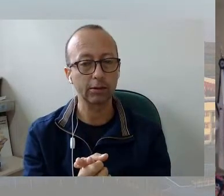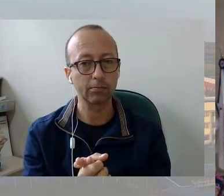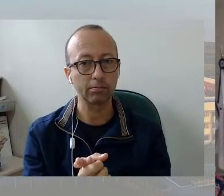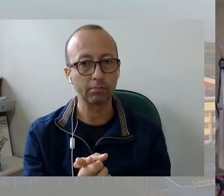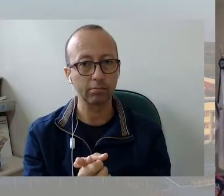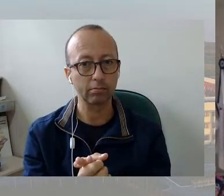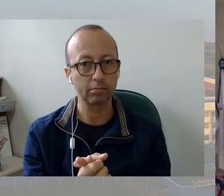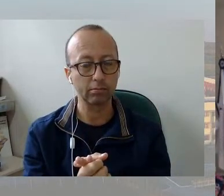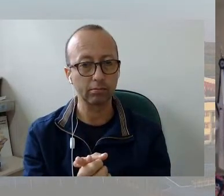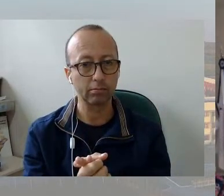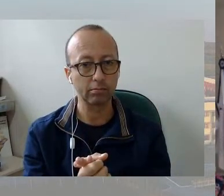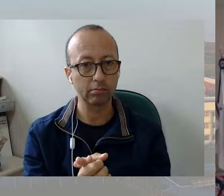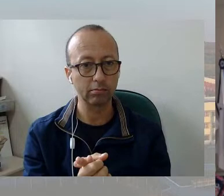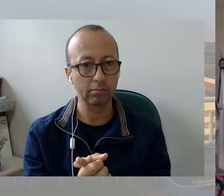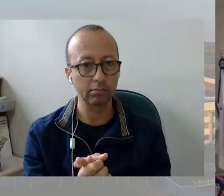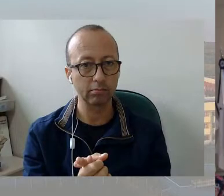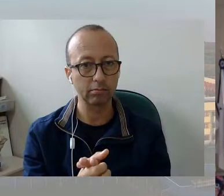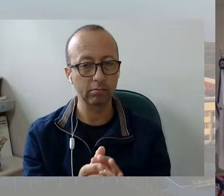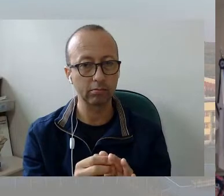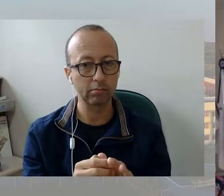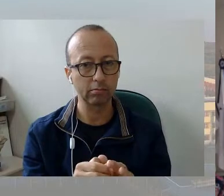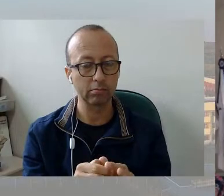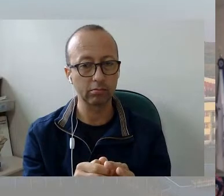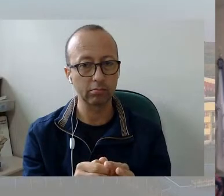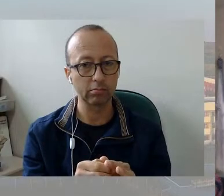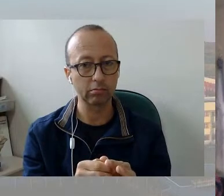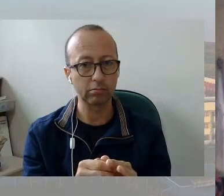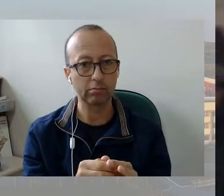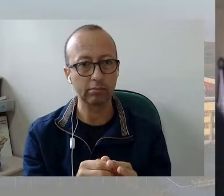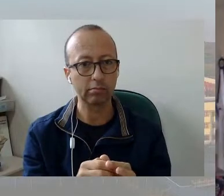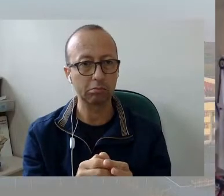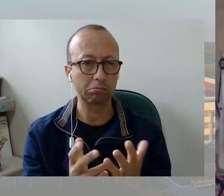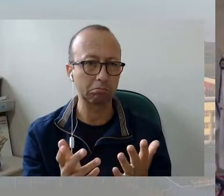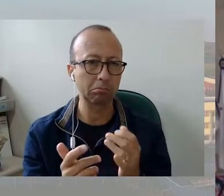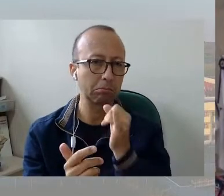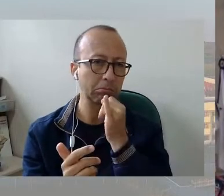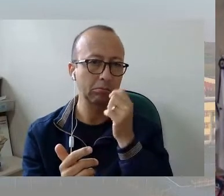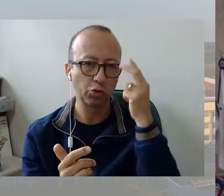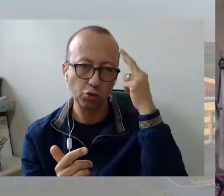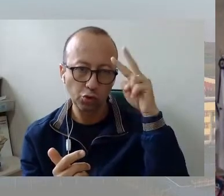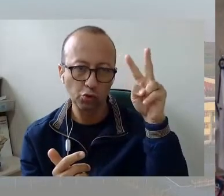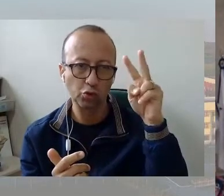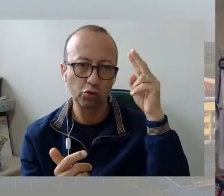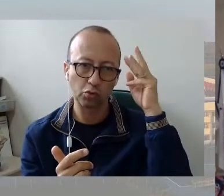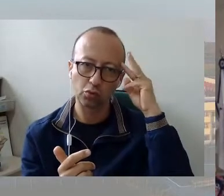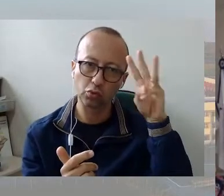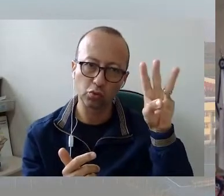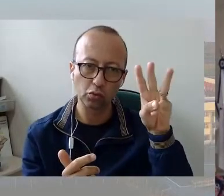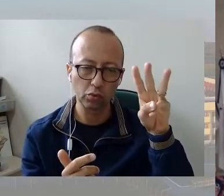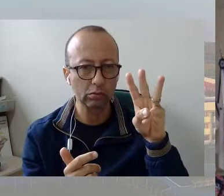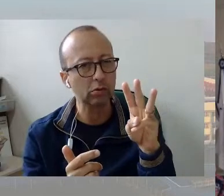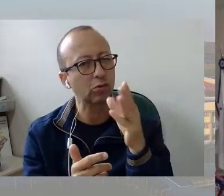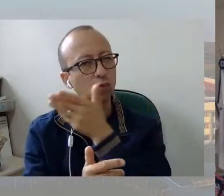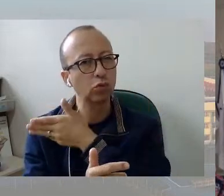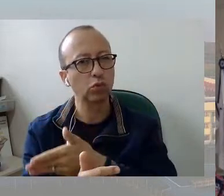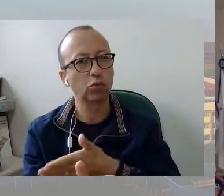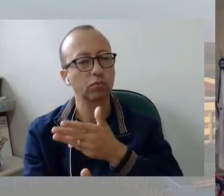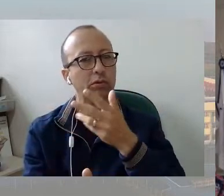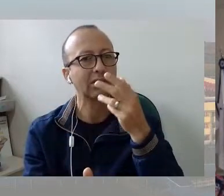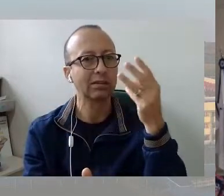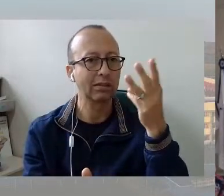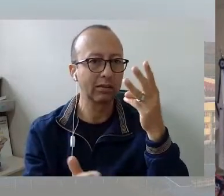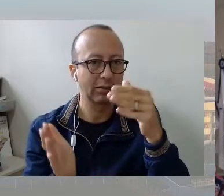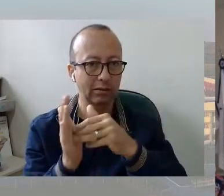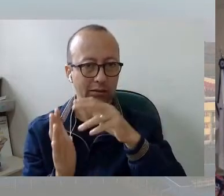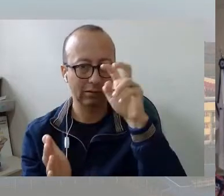Tem aqui a questão que foi colocada, né, Fábio? Se de repente 3 ou 2 dias, né? Mas tradicionalmente era de terça a quinta. A minha